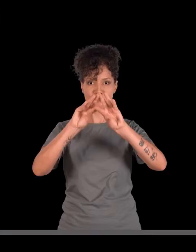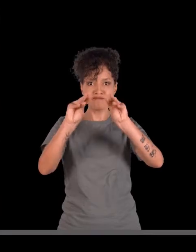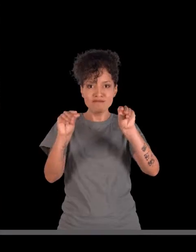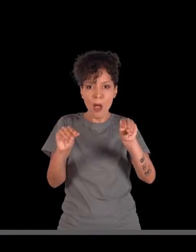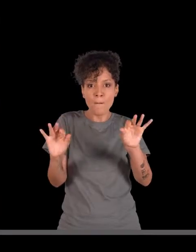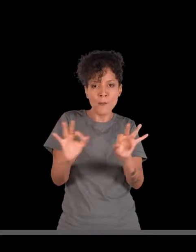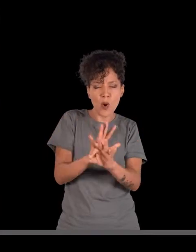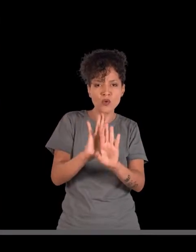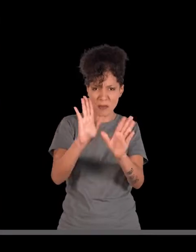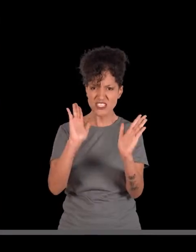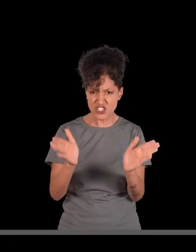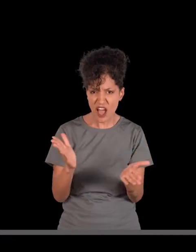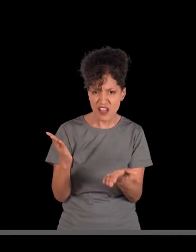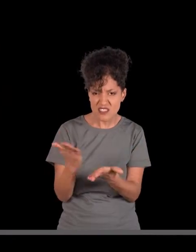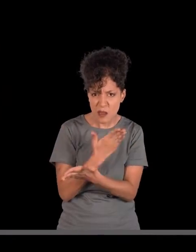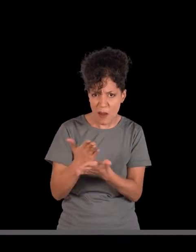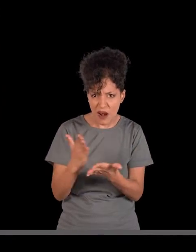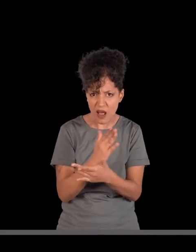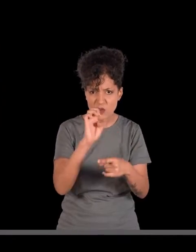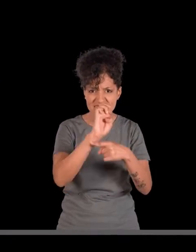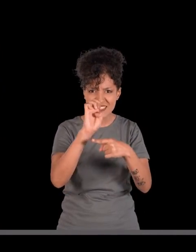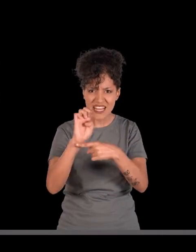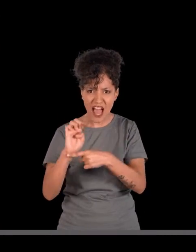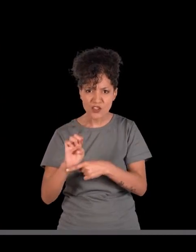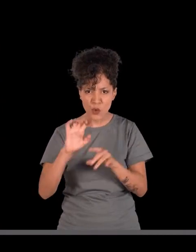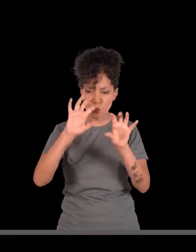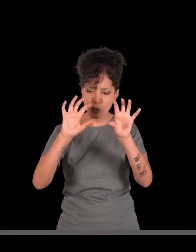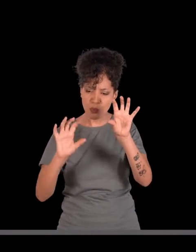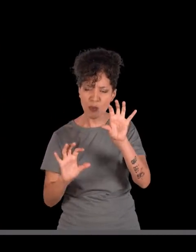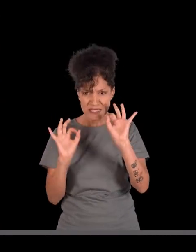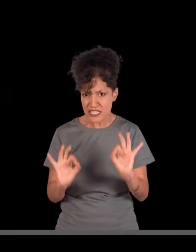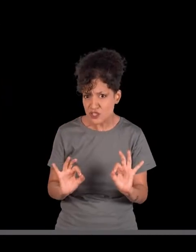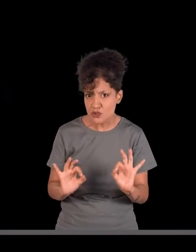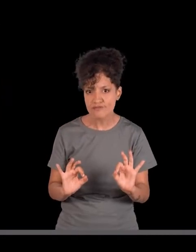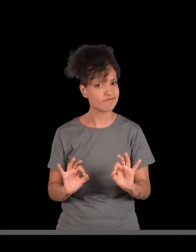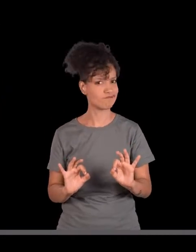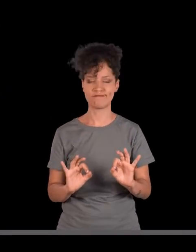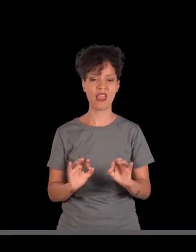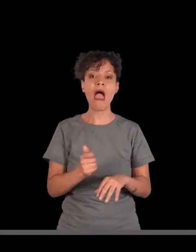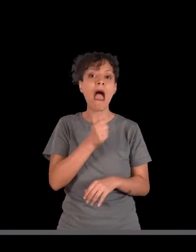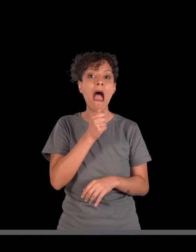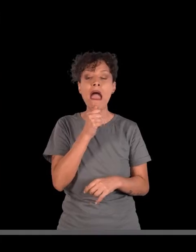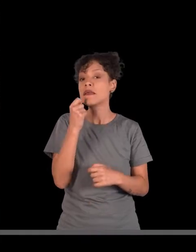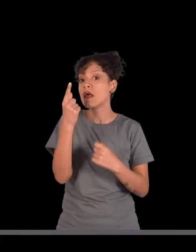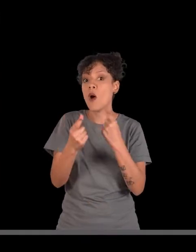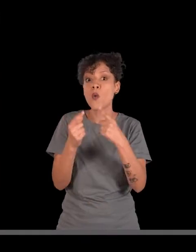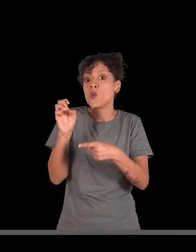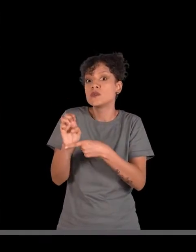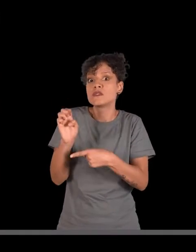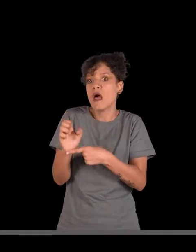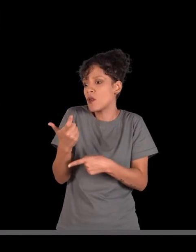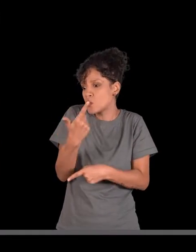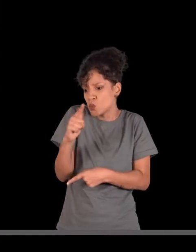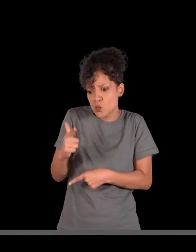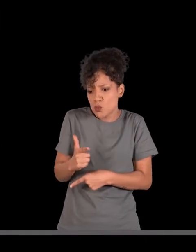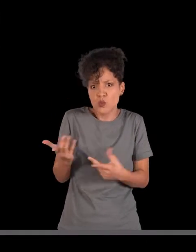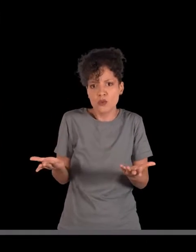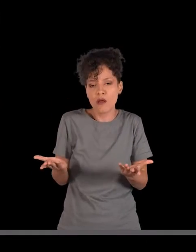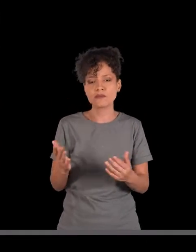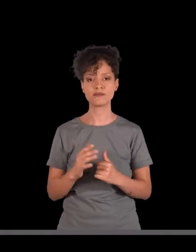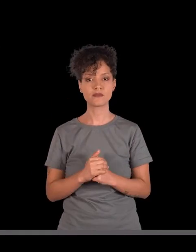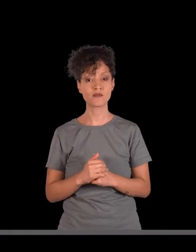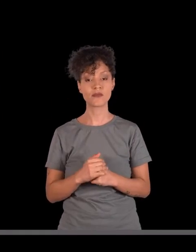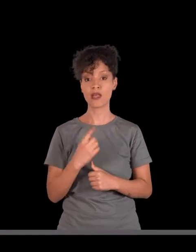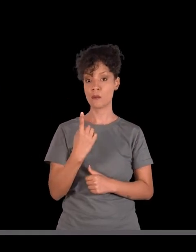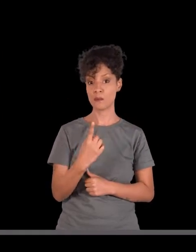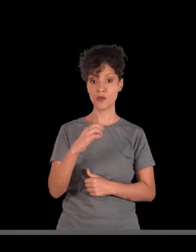esses estados já estavam bonitinhos, arrumadinhos? Não. Na realidade, alguns estados nem existiam, certo? O que